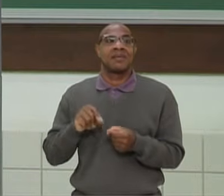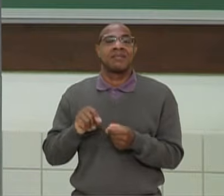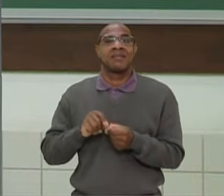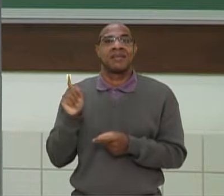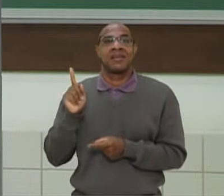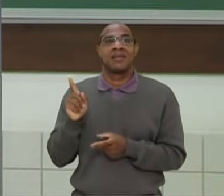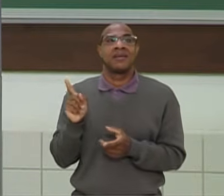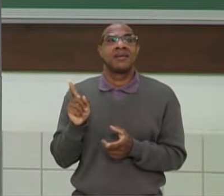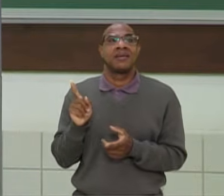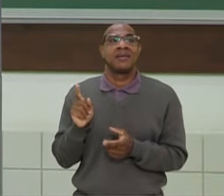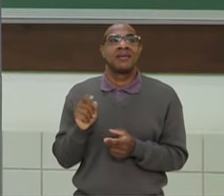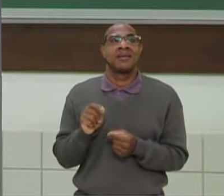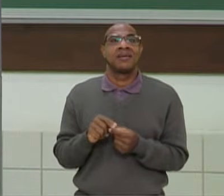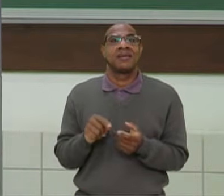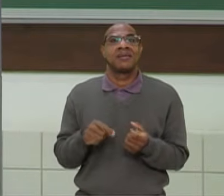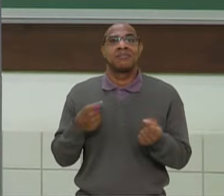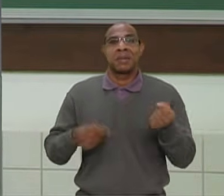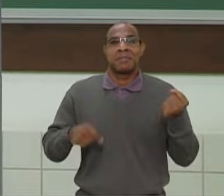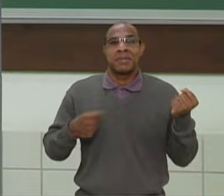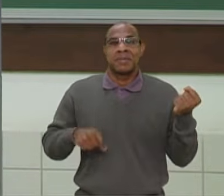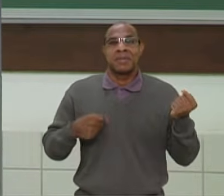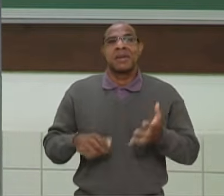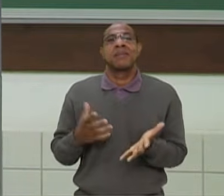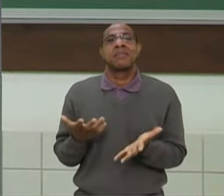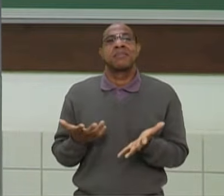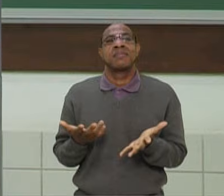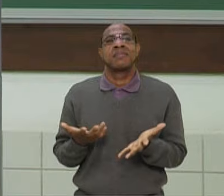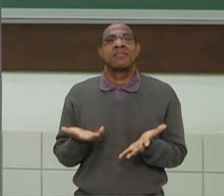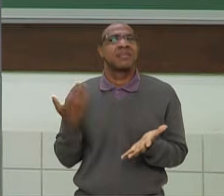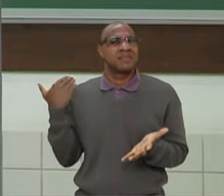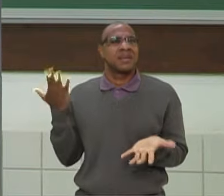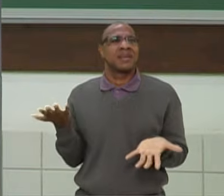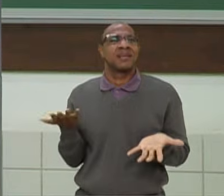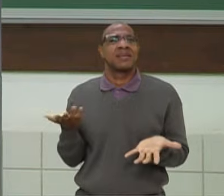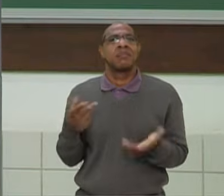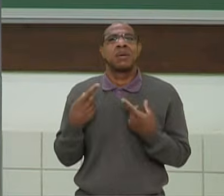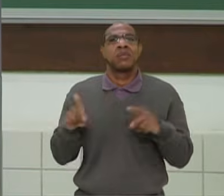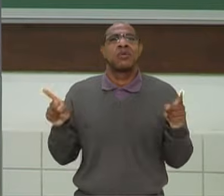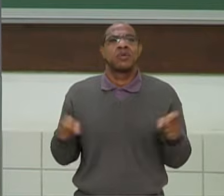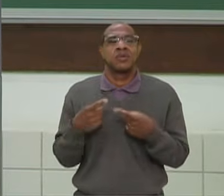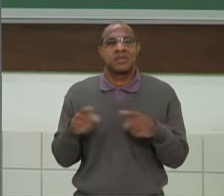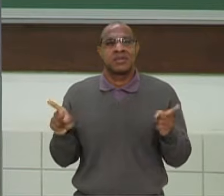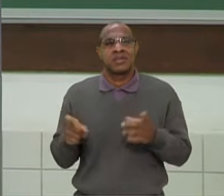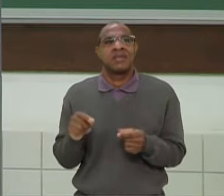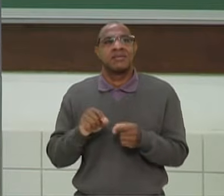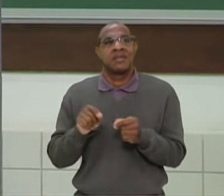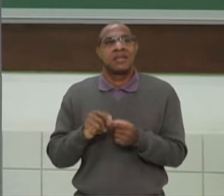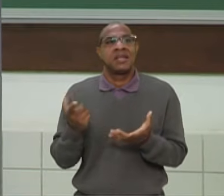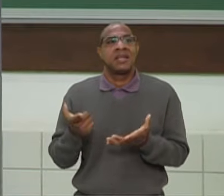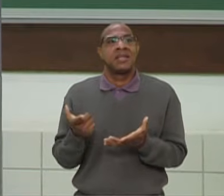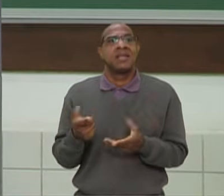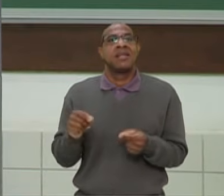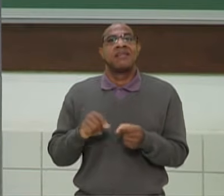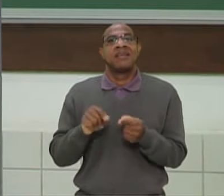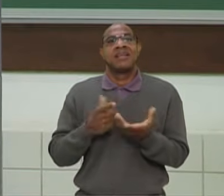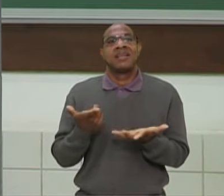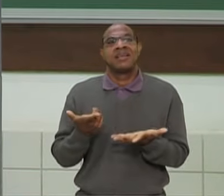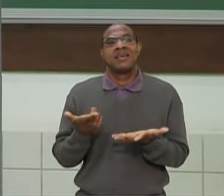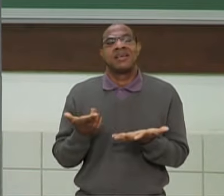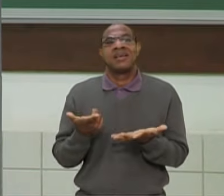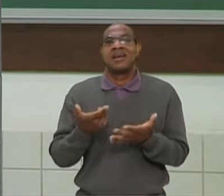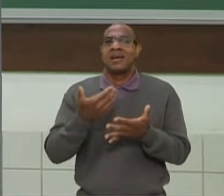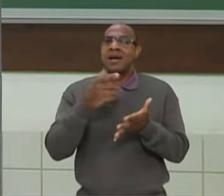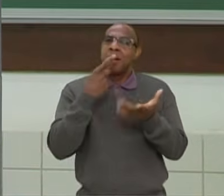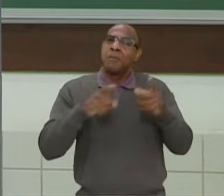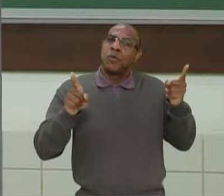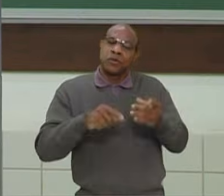bem bobinha, né? Eu já toquei outras vezes pra vocês, mas eu toquei músicas que existem. E no primeiro ano eu fazia paródia, então pra vocês não me cobrarem